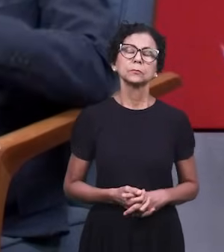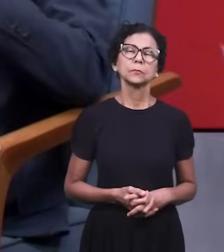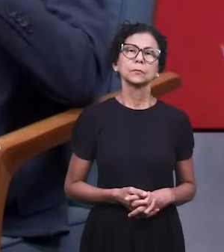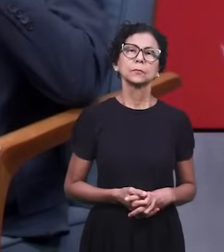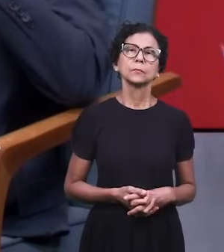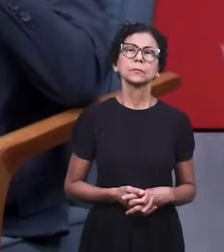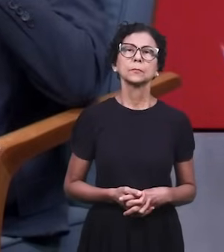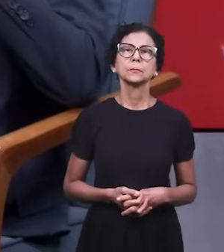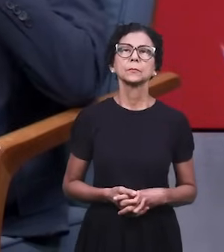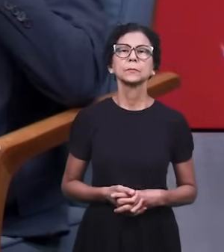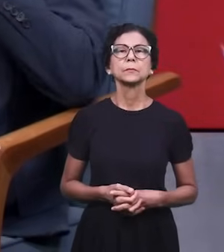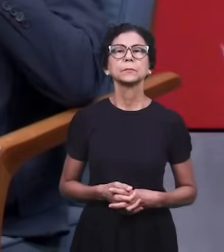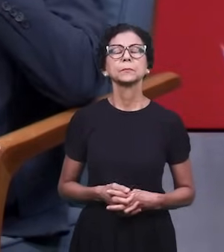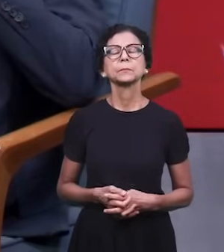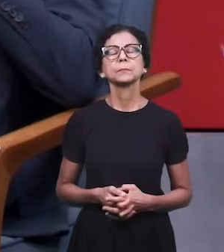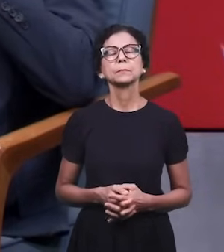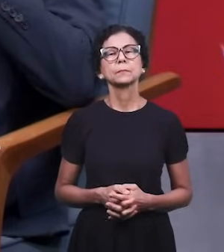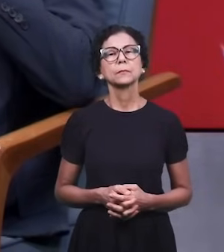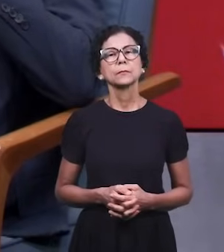E nós vamos continuar